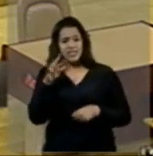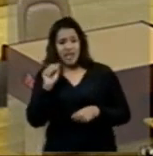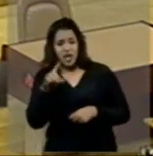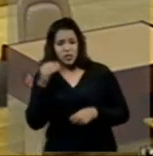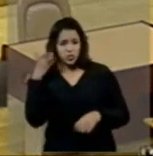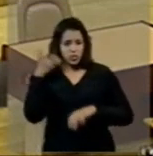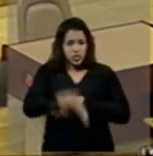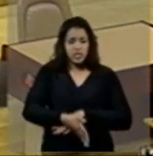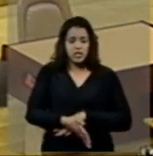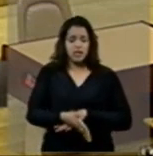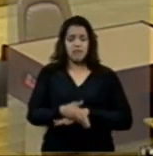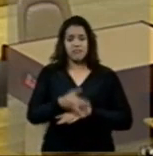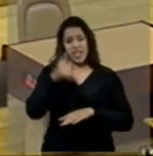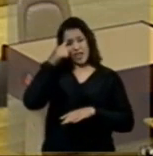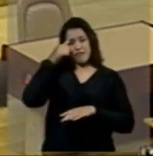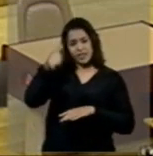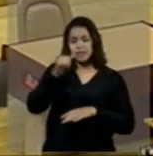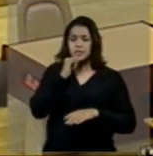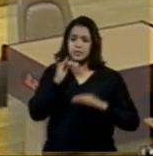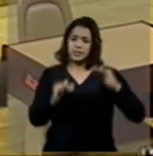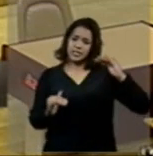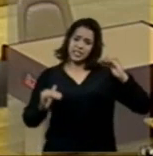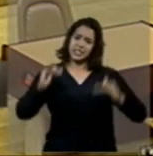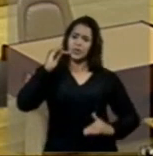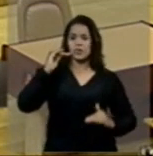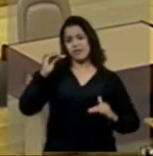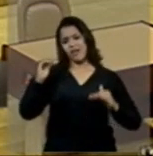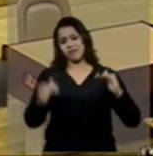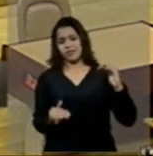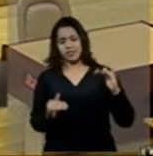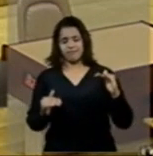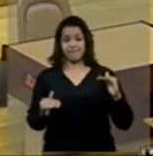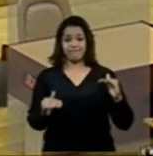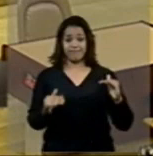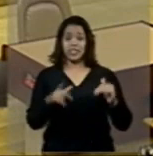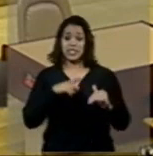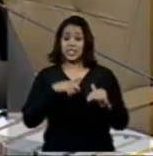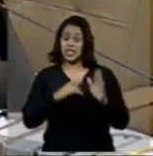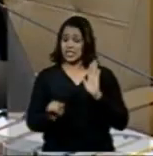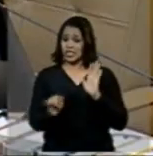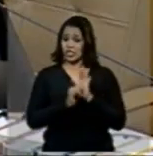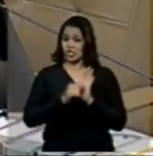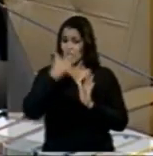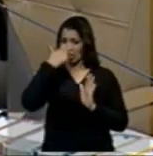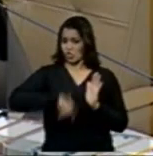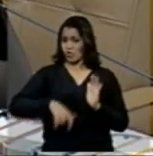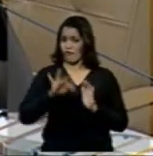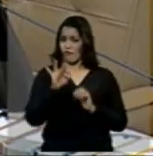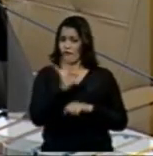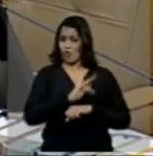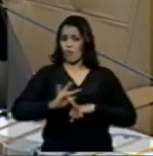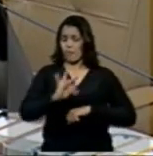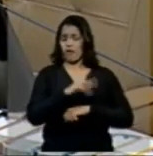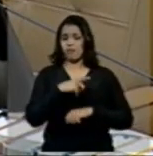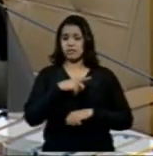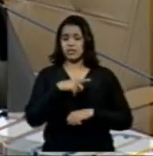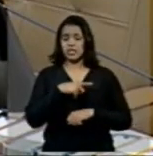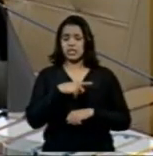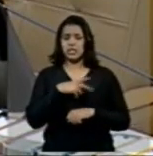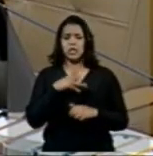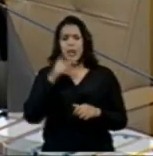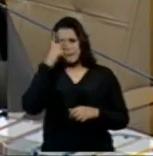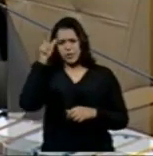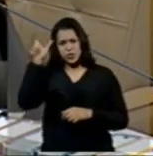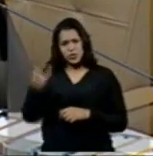que a desigualdade real entre as partes suplante a identidade formal e submeta o trabalhador